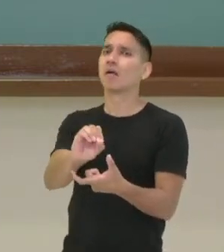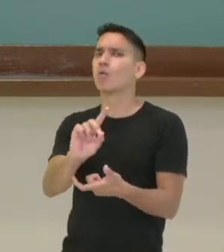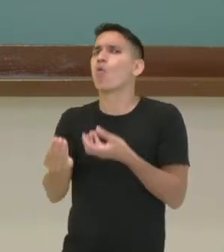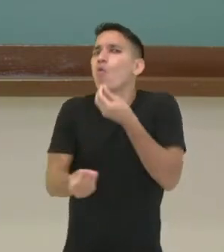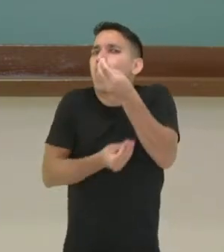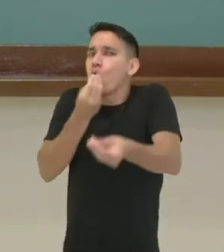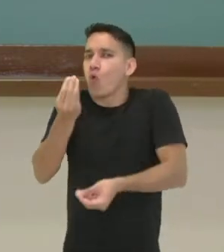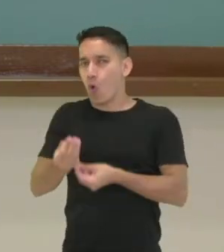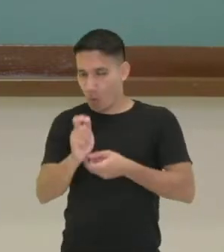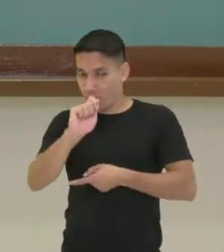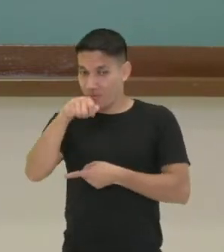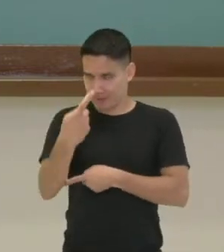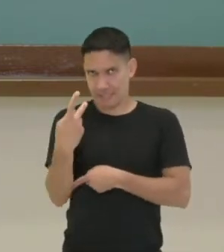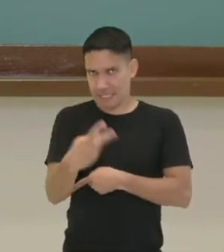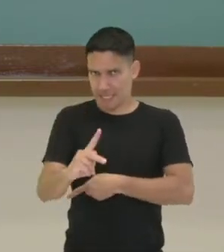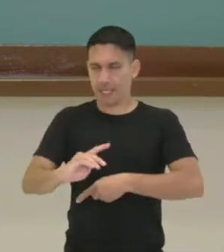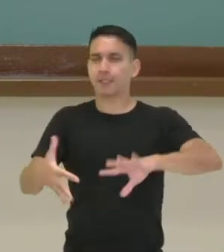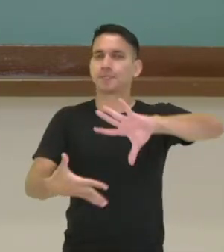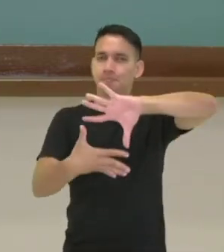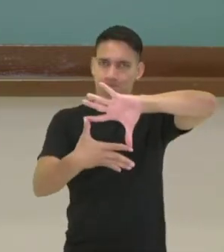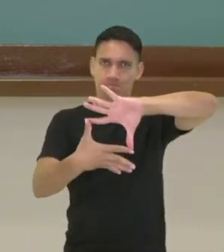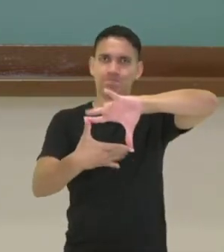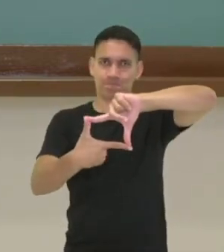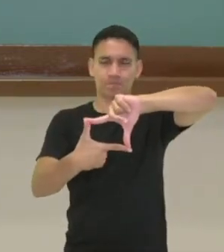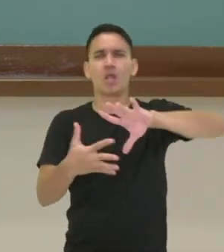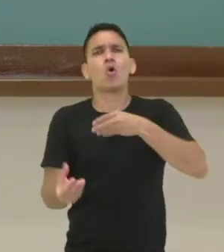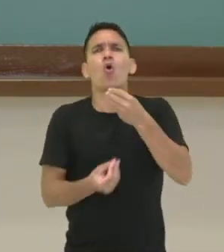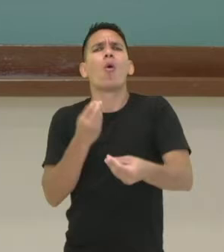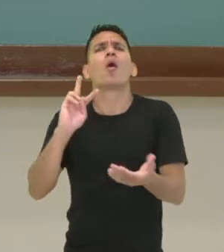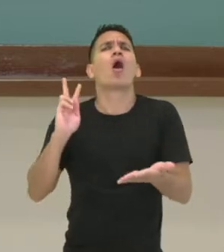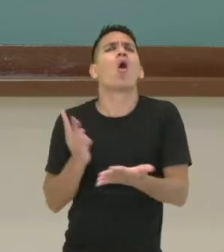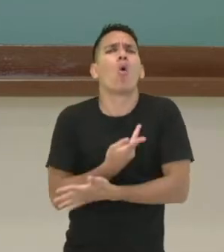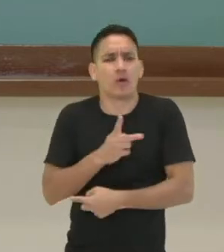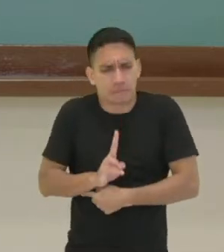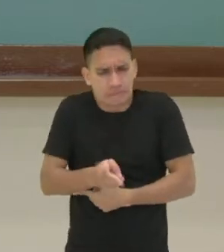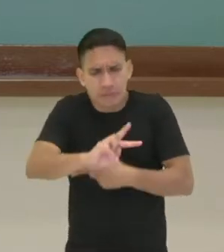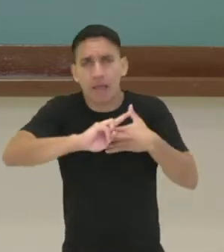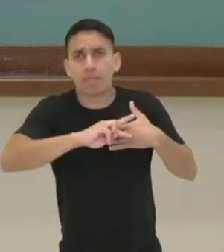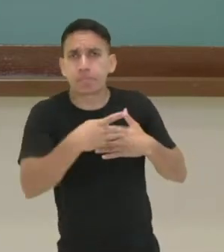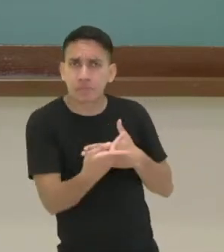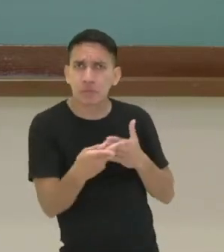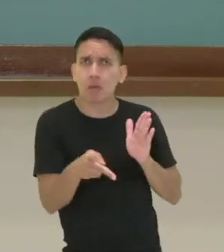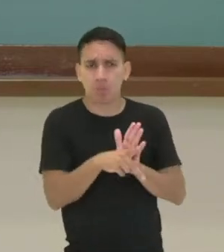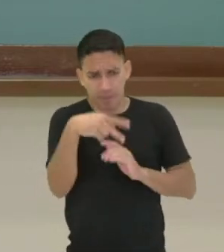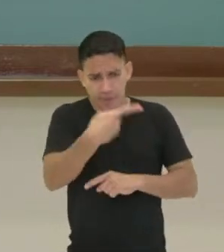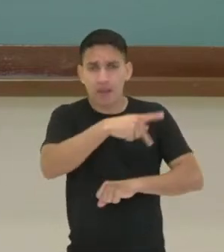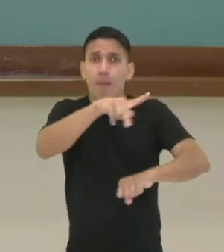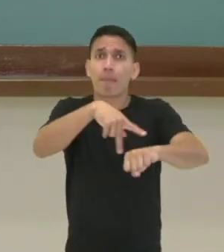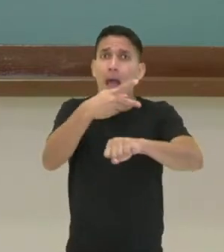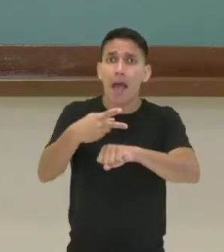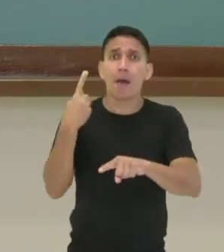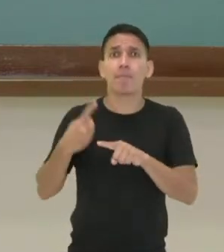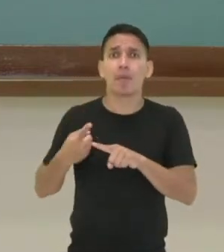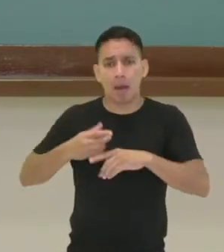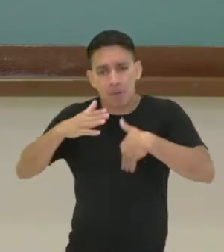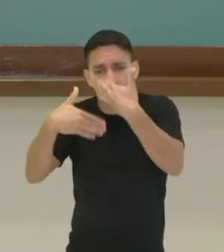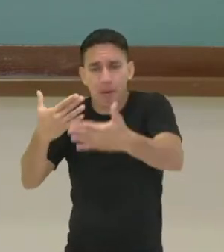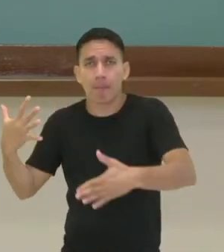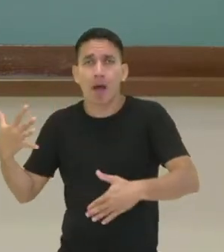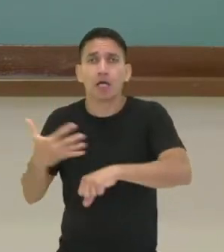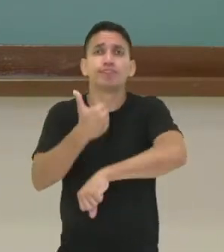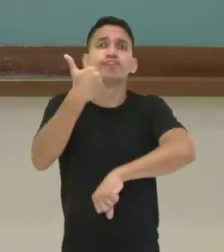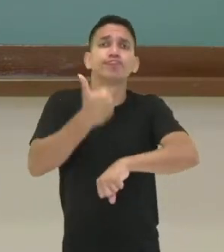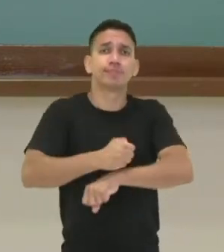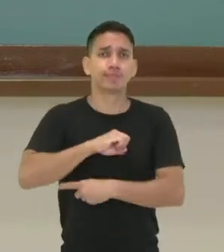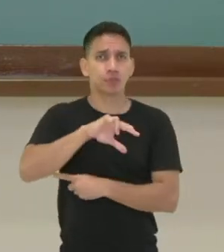tem reflexos, impactos no nosso país a partir do processo de colonização portuguesa? Tem ou não tem